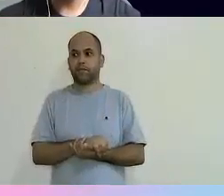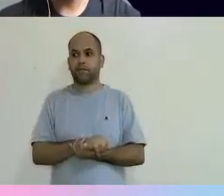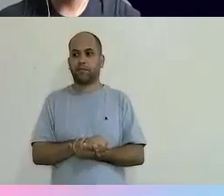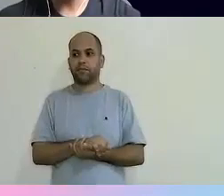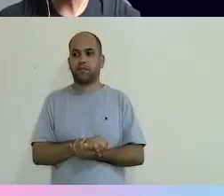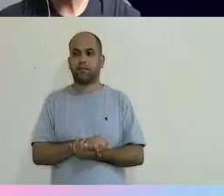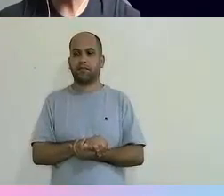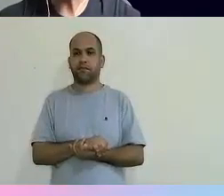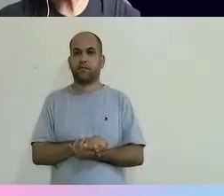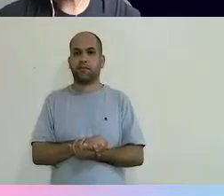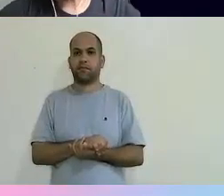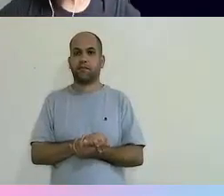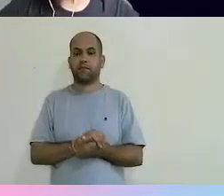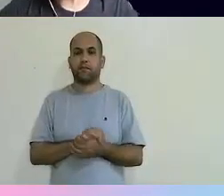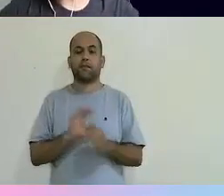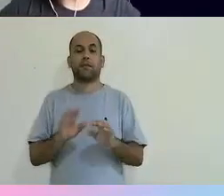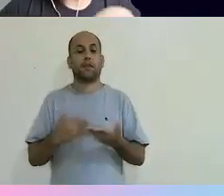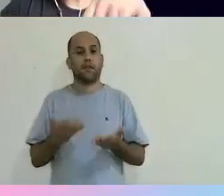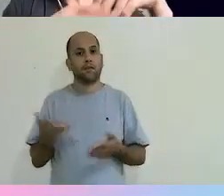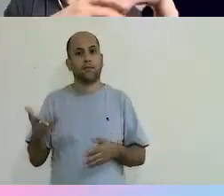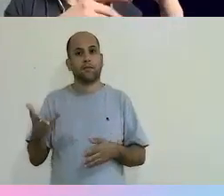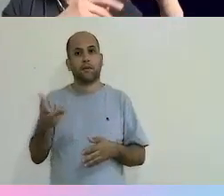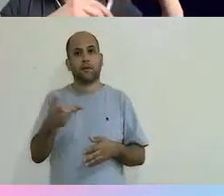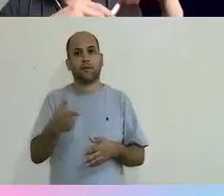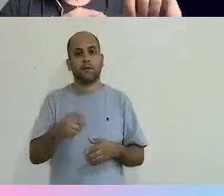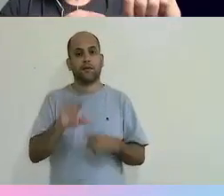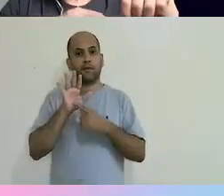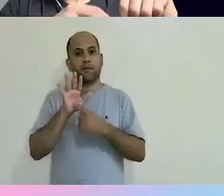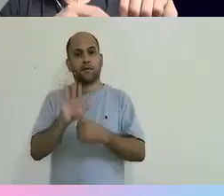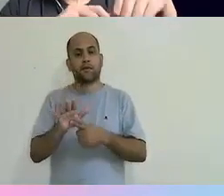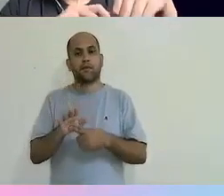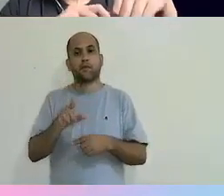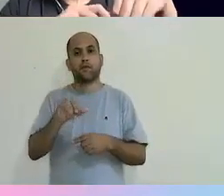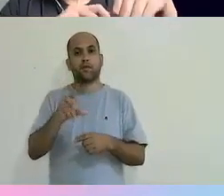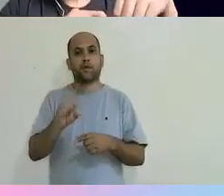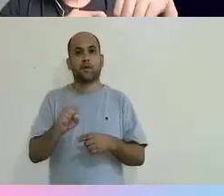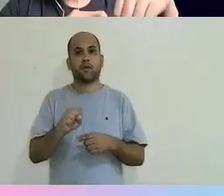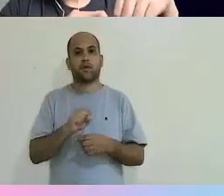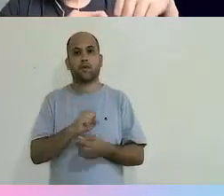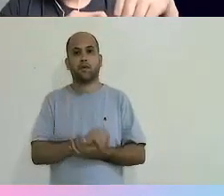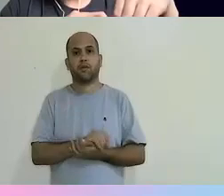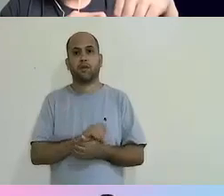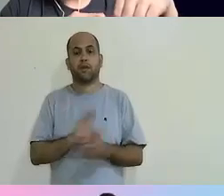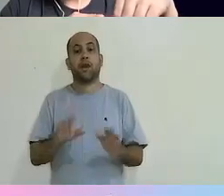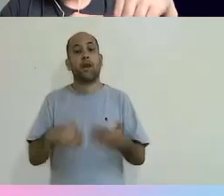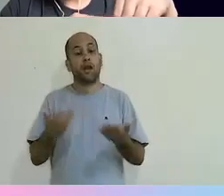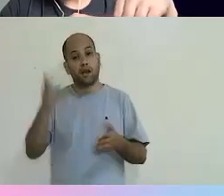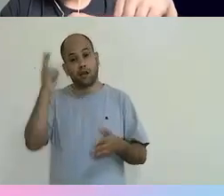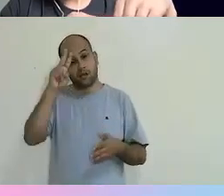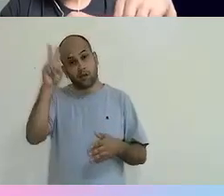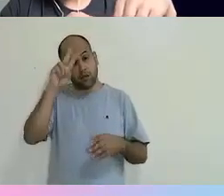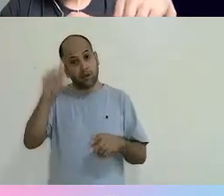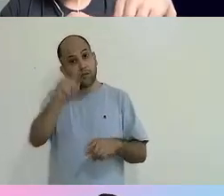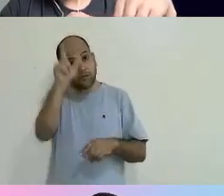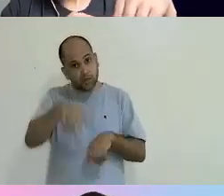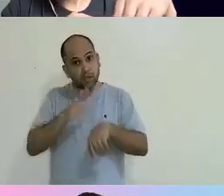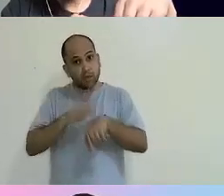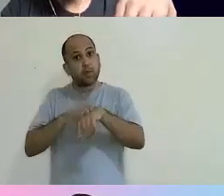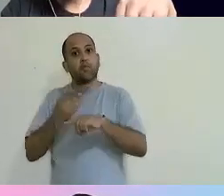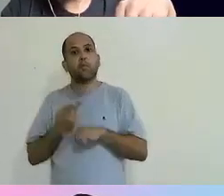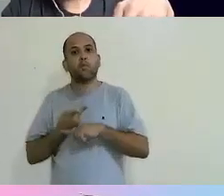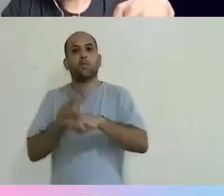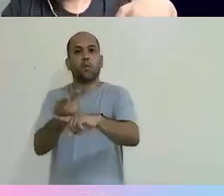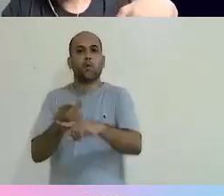de... Não, super bacana o que você está trazendo, Lucas. É a história de você ir atrás do teu caminho, né?